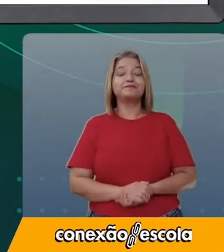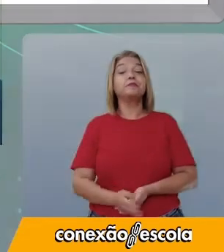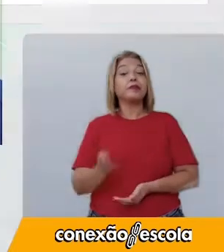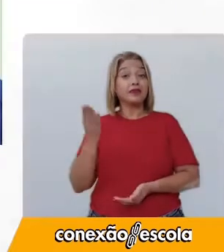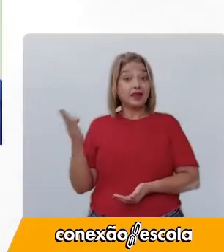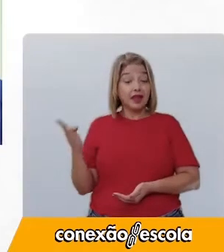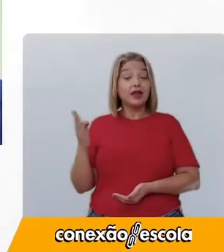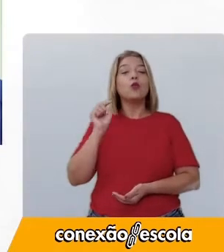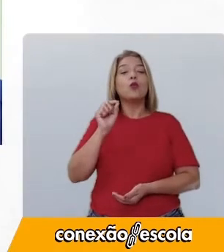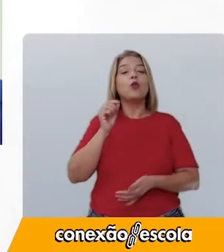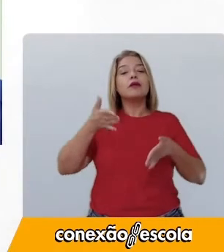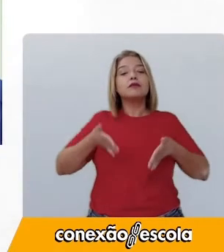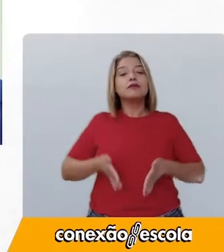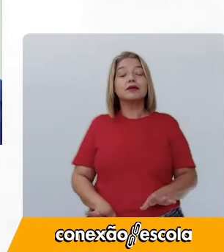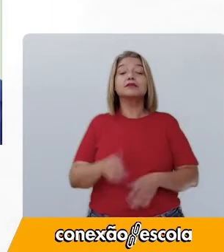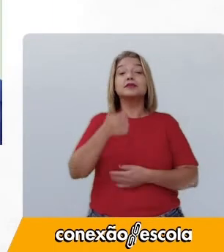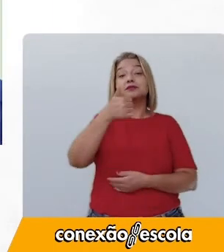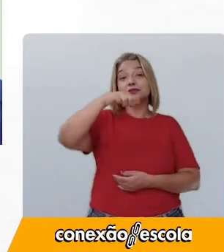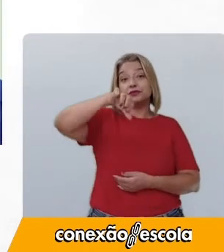Bandeira nasceu em